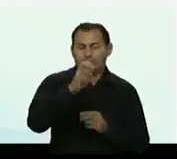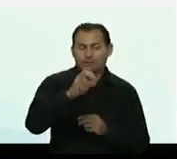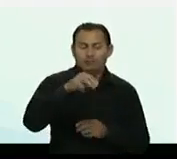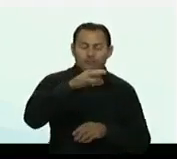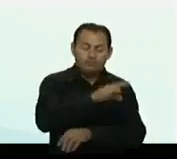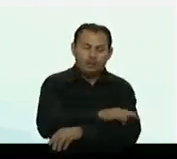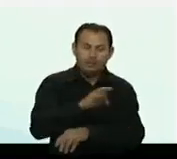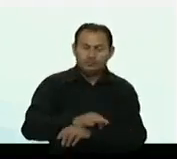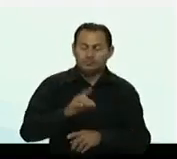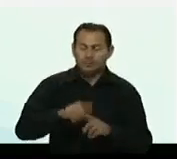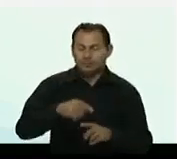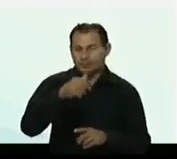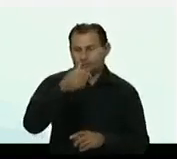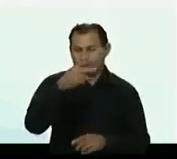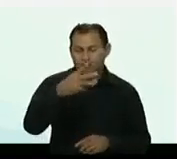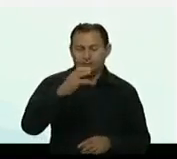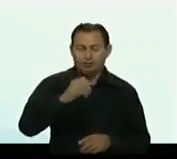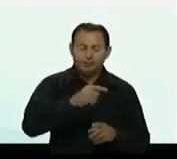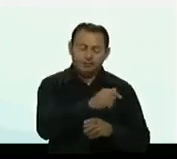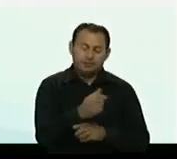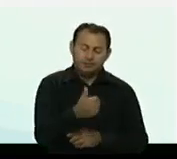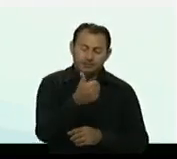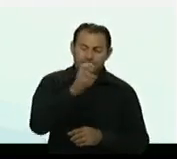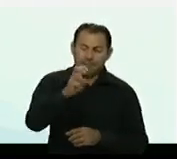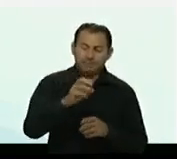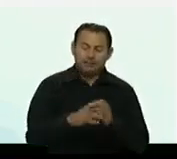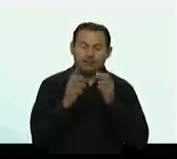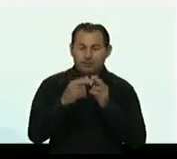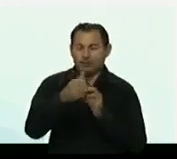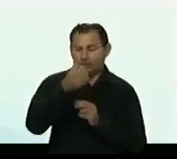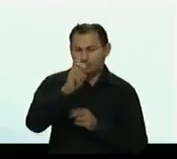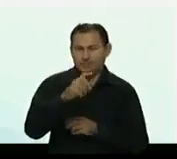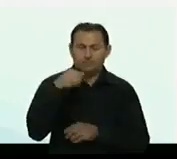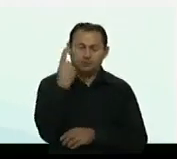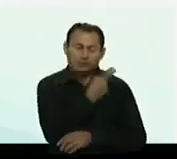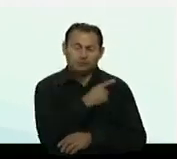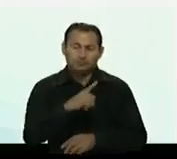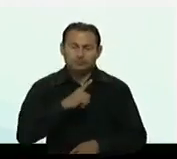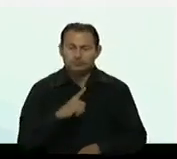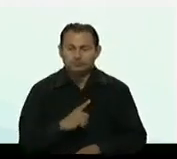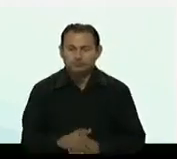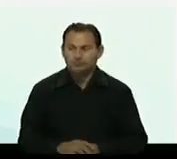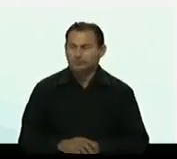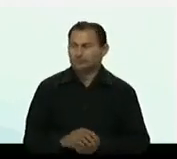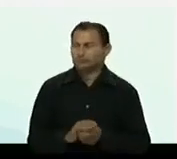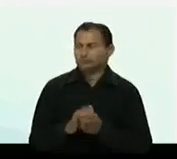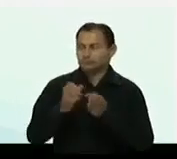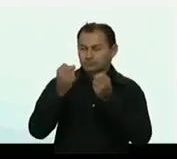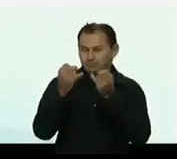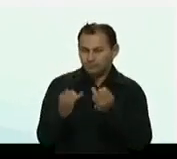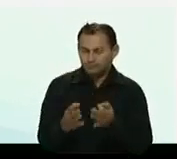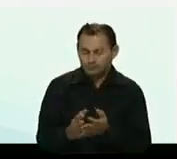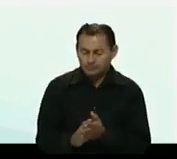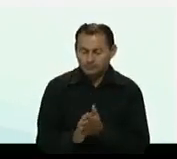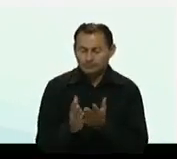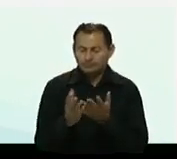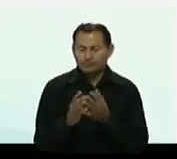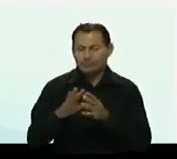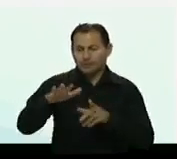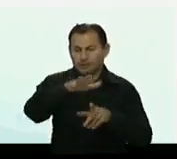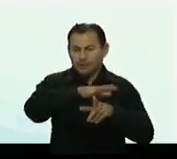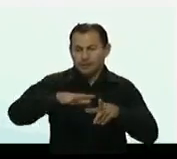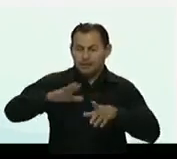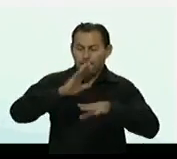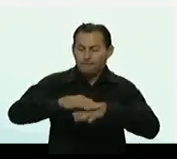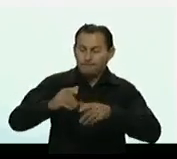metros. Por quê? 30 menos 15 é igual a 15. Então, nós temos que para essa área